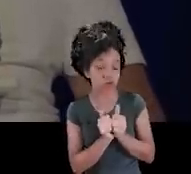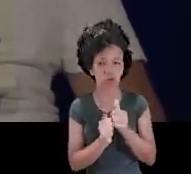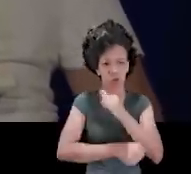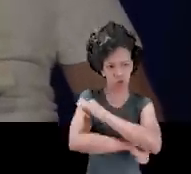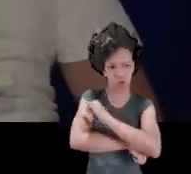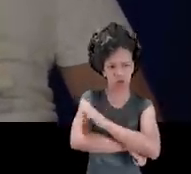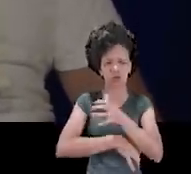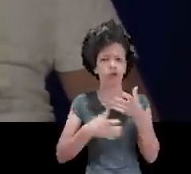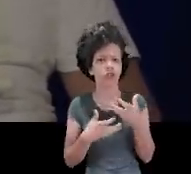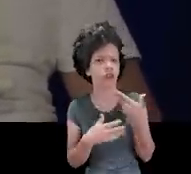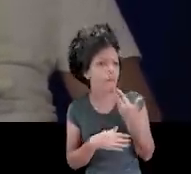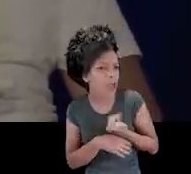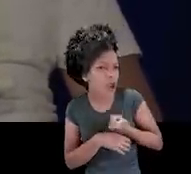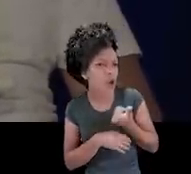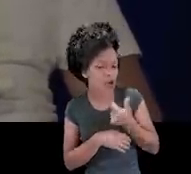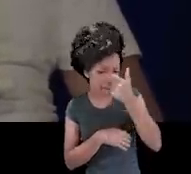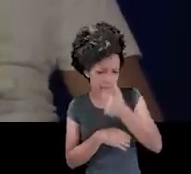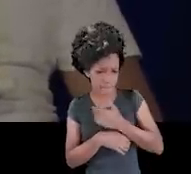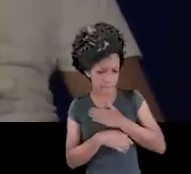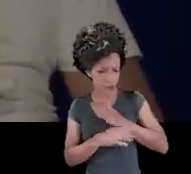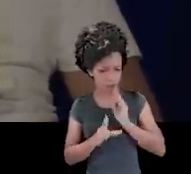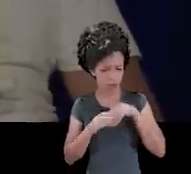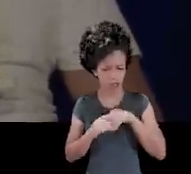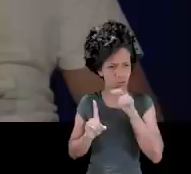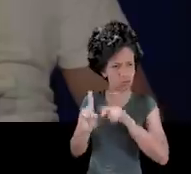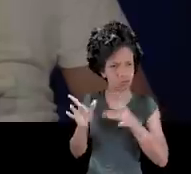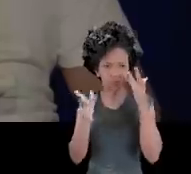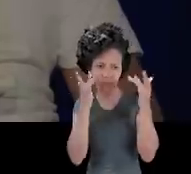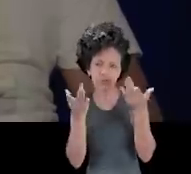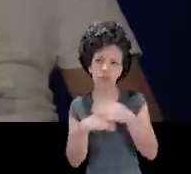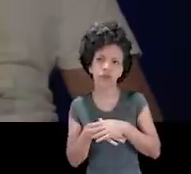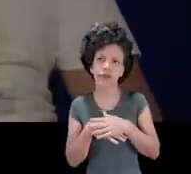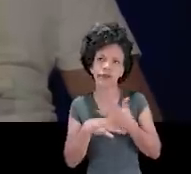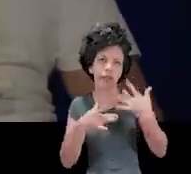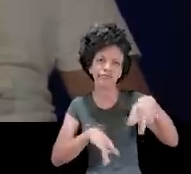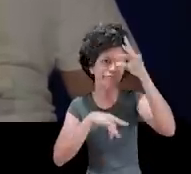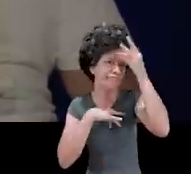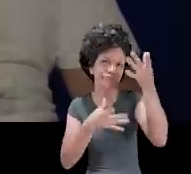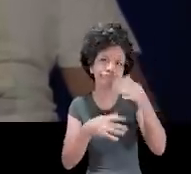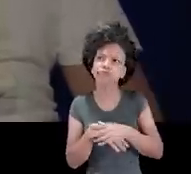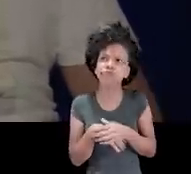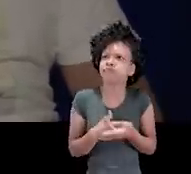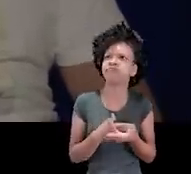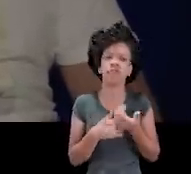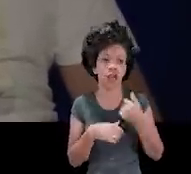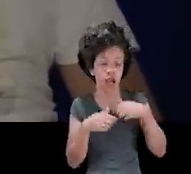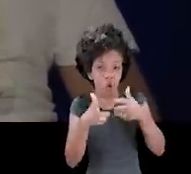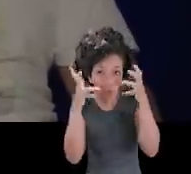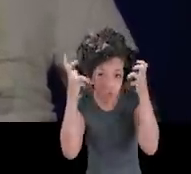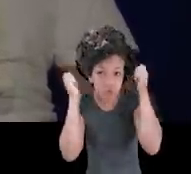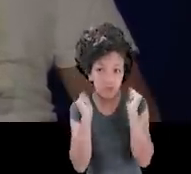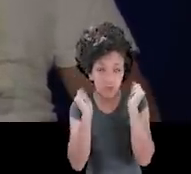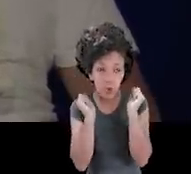queria melhorar o meu personagem dentro do espetáculo. E aí dei um saravá na cabeça e tirei esses fios que poderiam estar